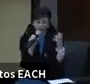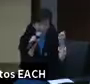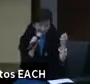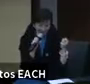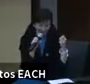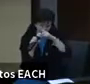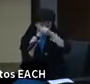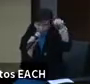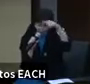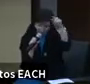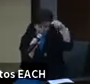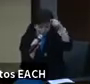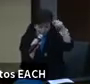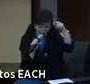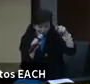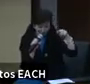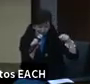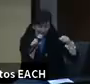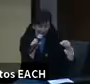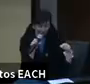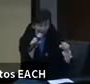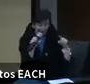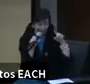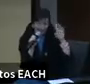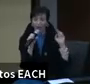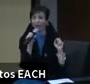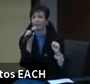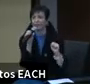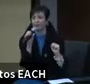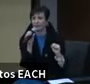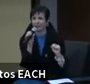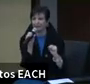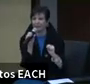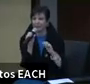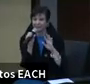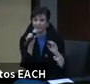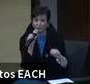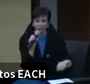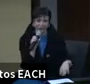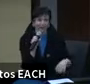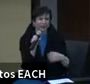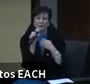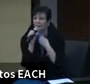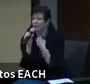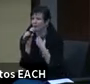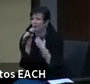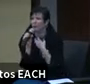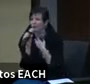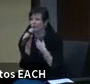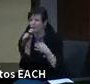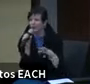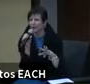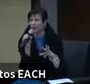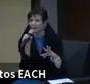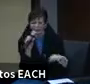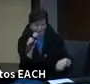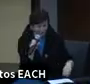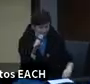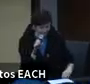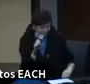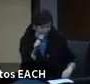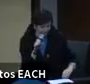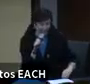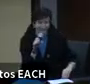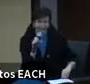numa encruzilhada juntos, todos nós nessa sala, vê qual o caminho que parece mais seguro. Desculpa que eu estou com um pouco de dor de garganta,